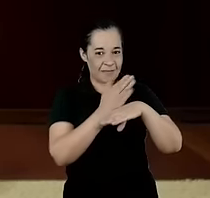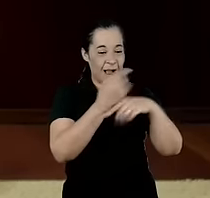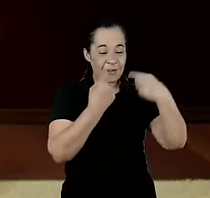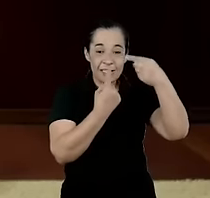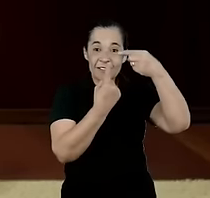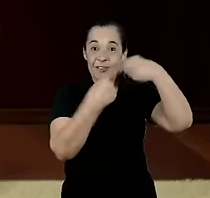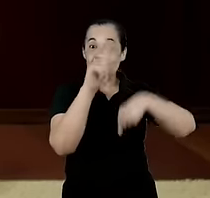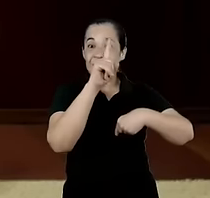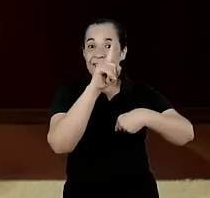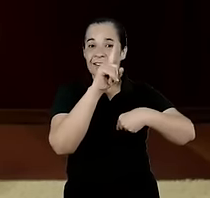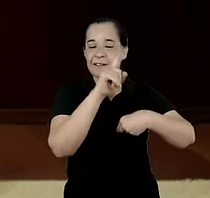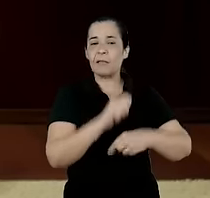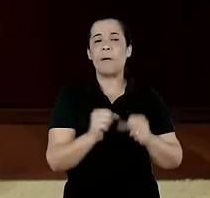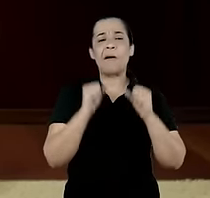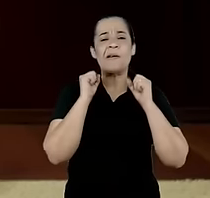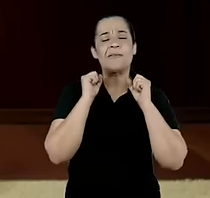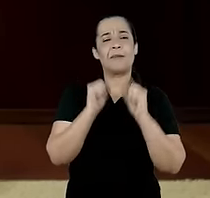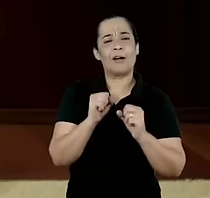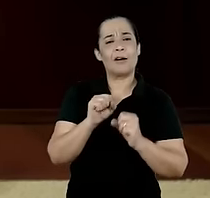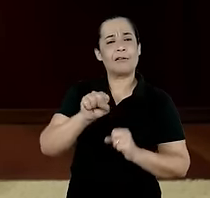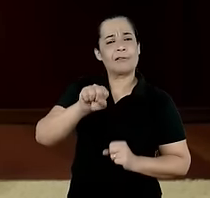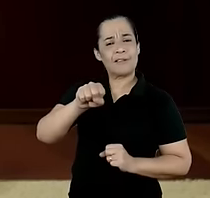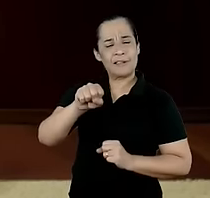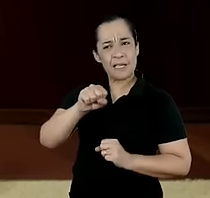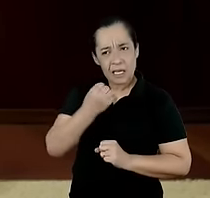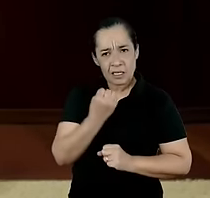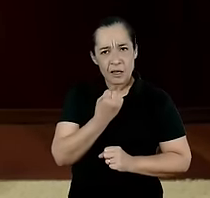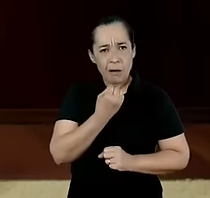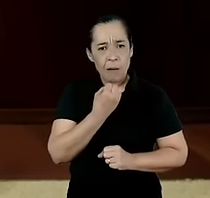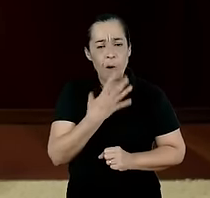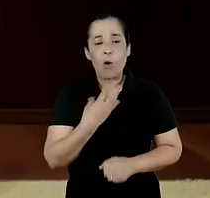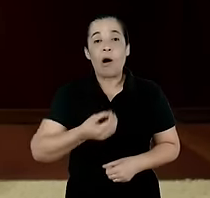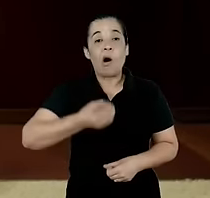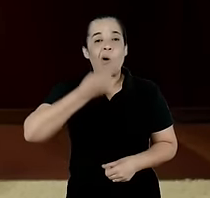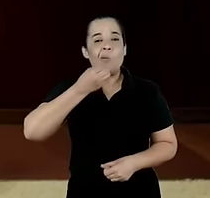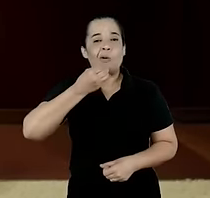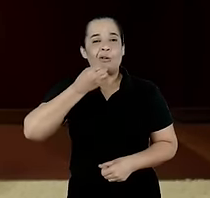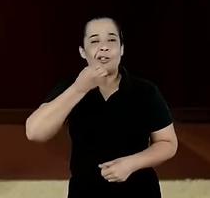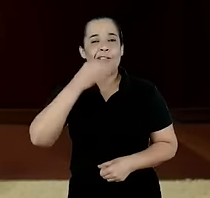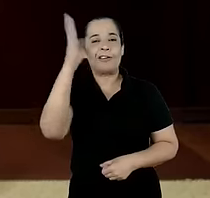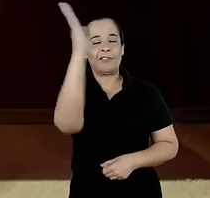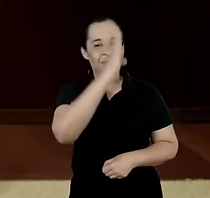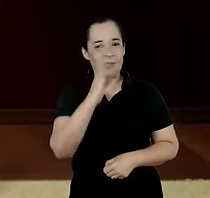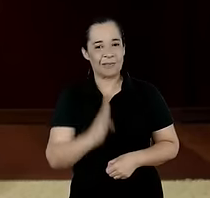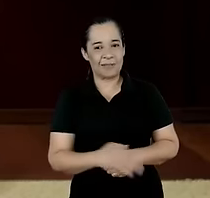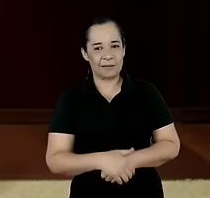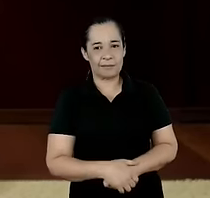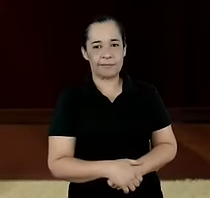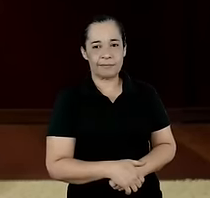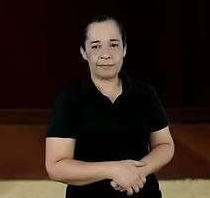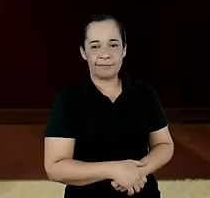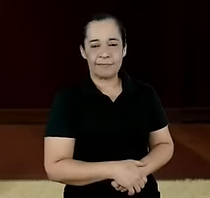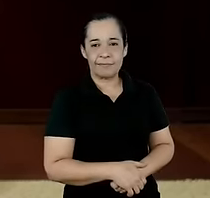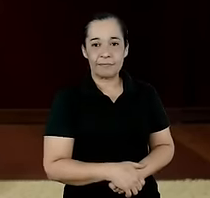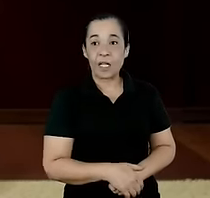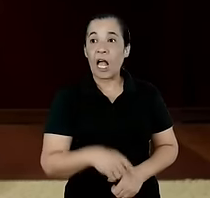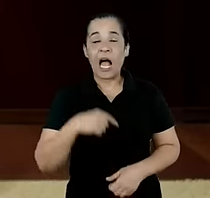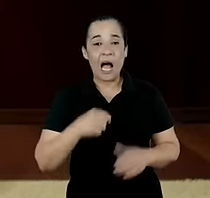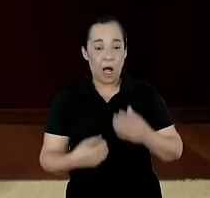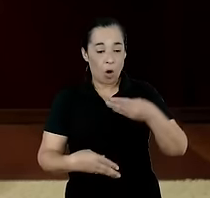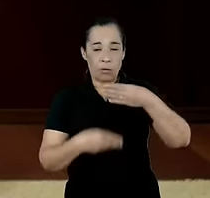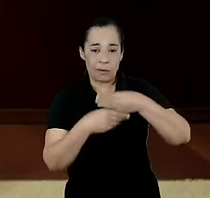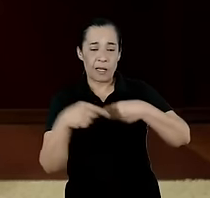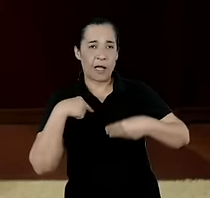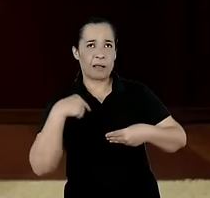isso pode ser um bom vento um vento favorável ao Brasil né pô que legal que legal ele até reforçou um pouco sobre o nosso crescimento quanto que a gente tem